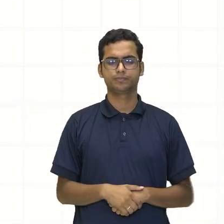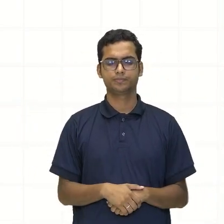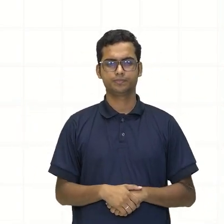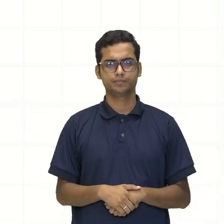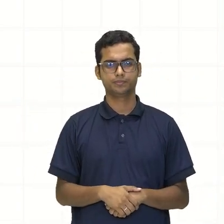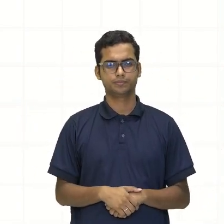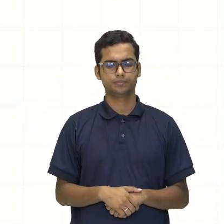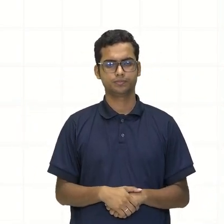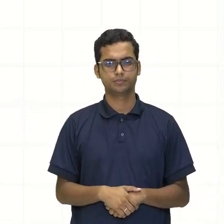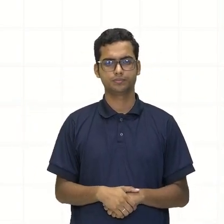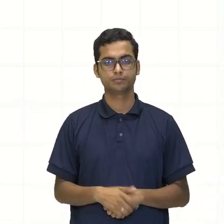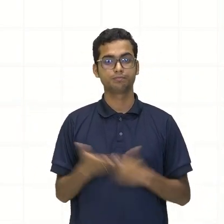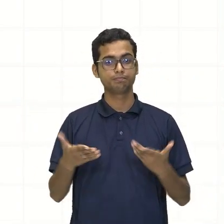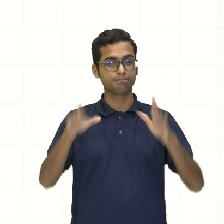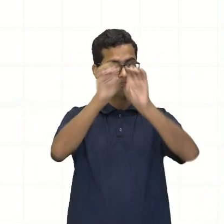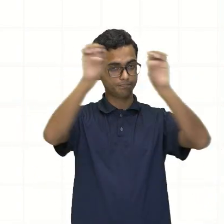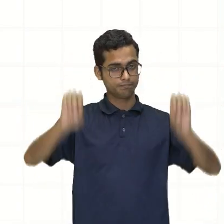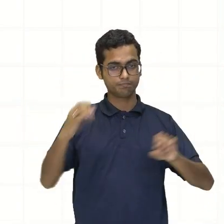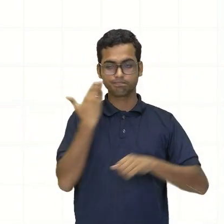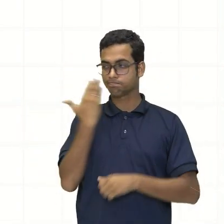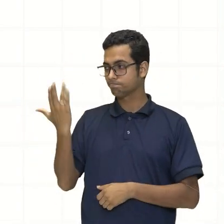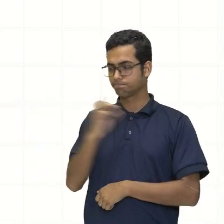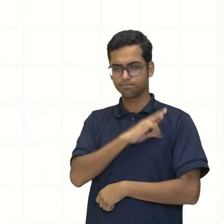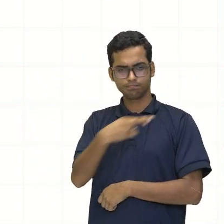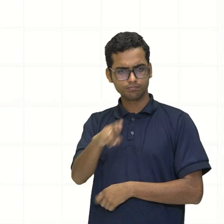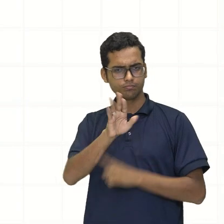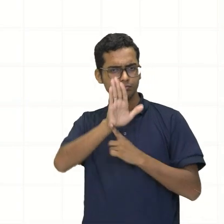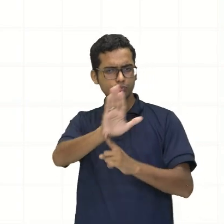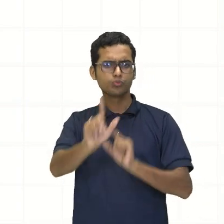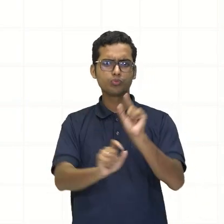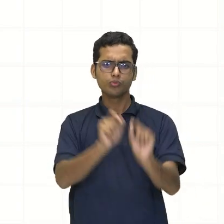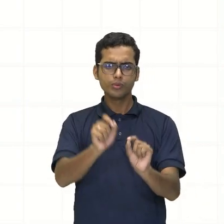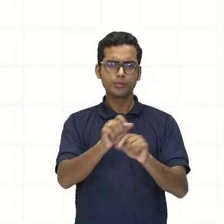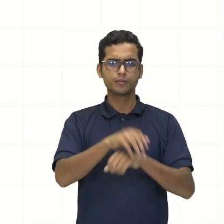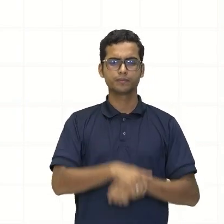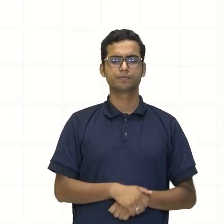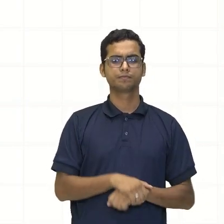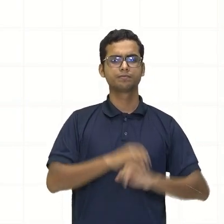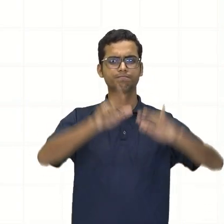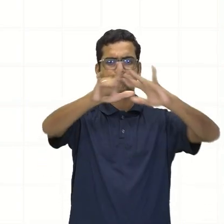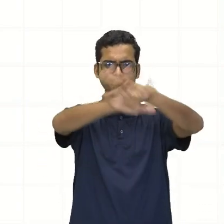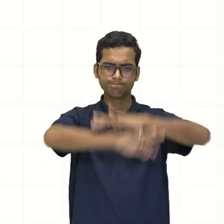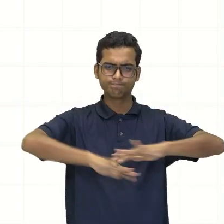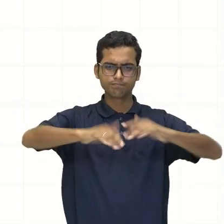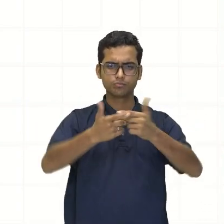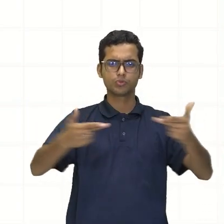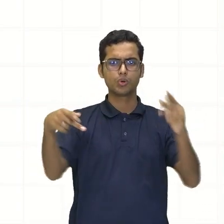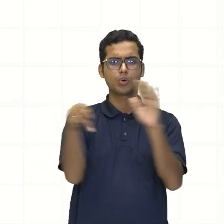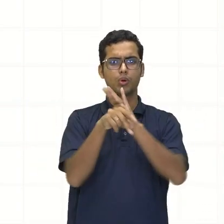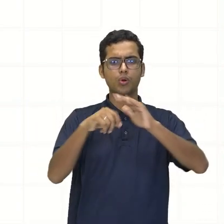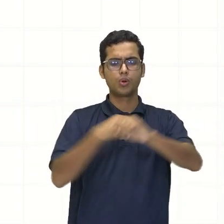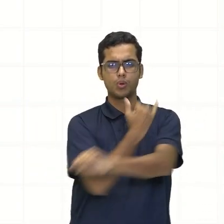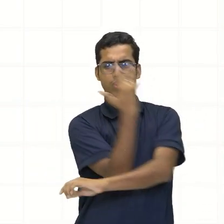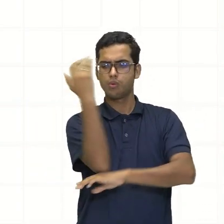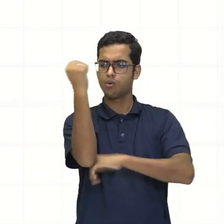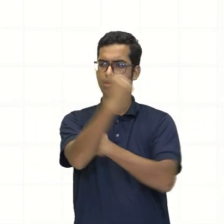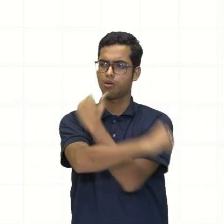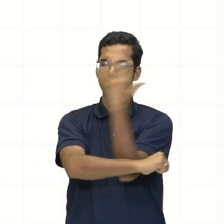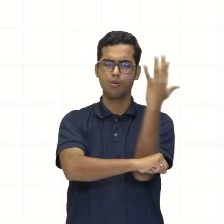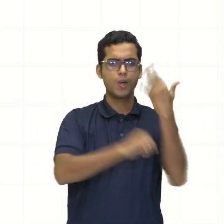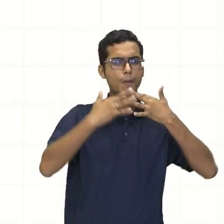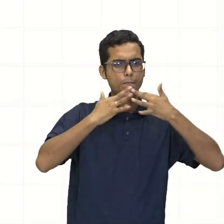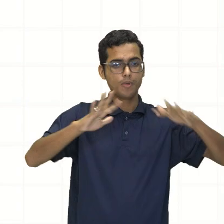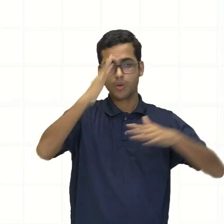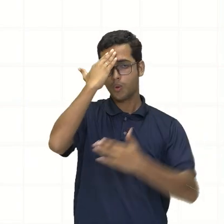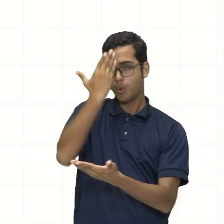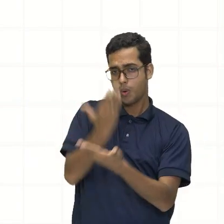estrutura religiosa, vamos verificar a presença, né, de culto às forças da natureza, ou seja, eles